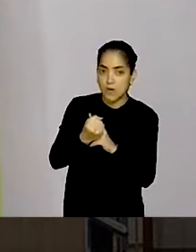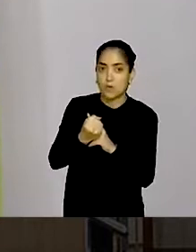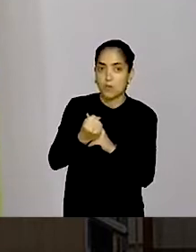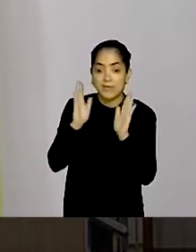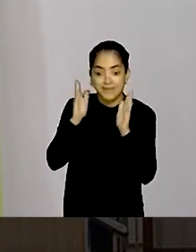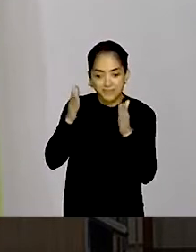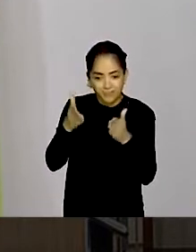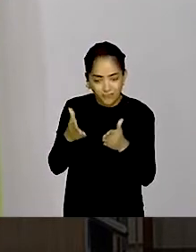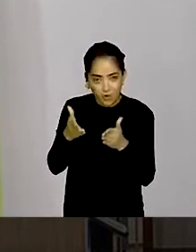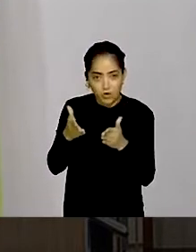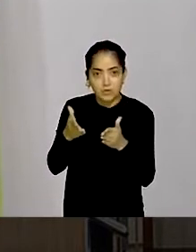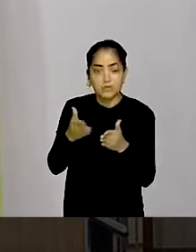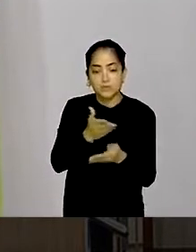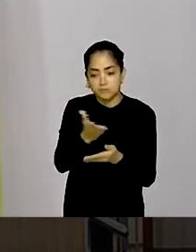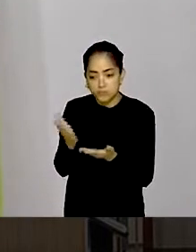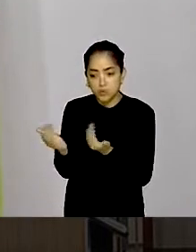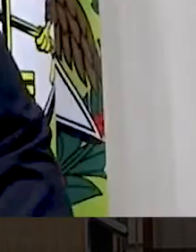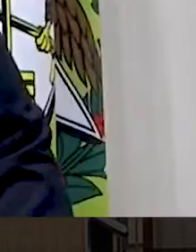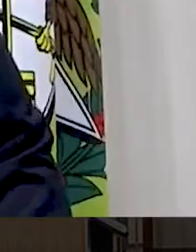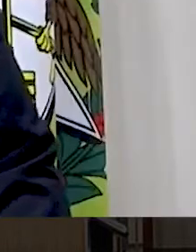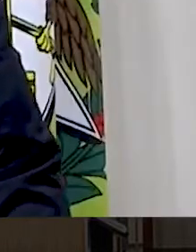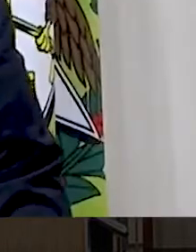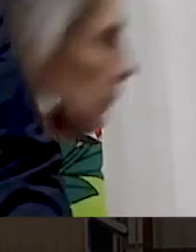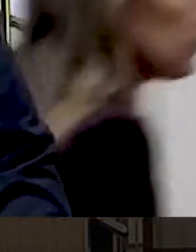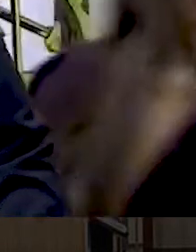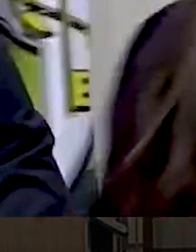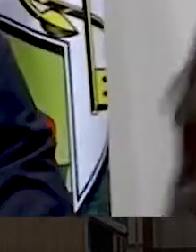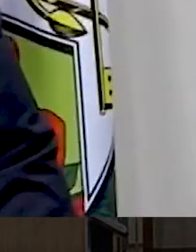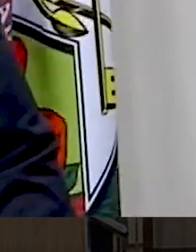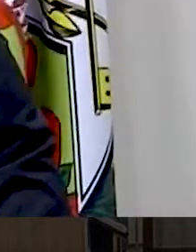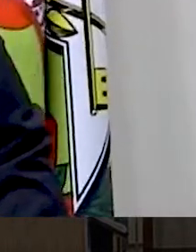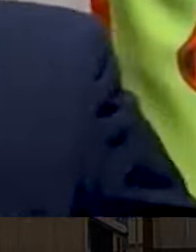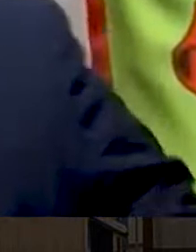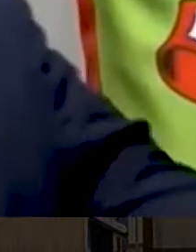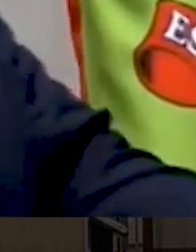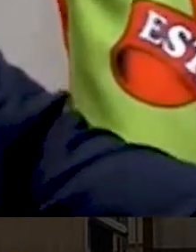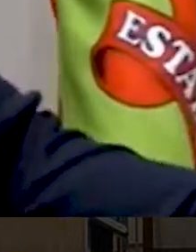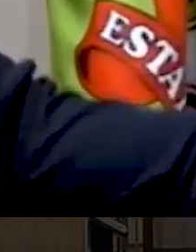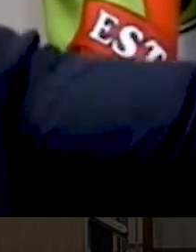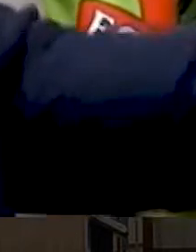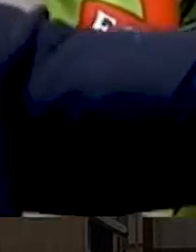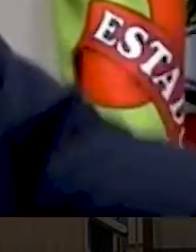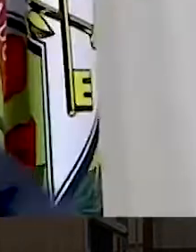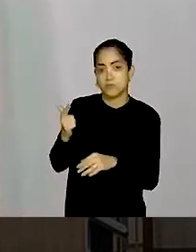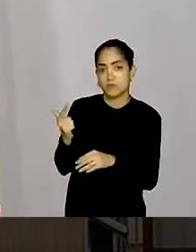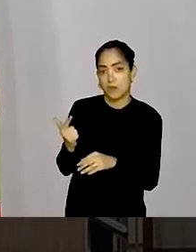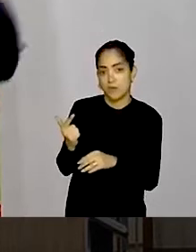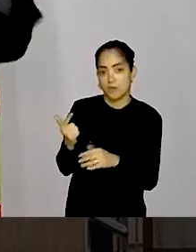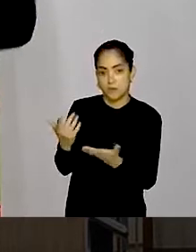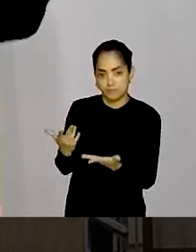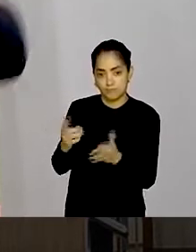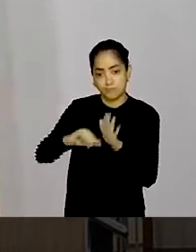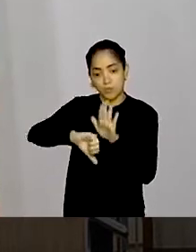visa tirar jovens e crianças das ruas, do crime, das drogas, portando arma de criminoso,